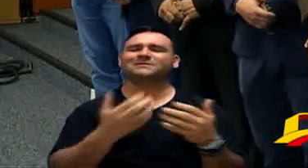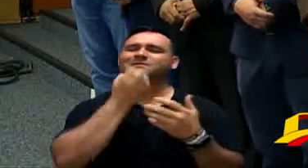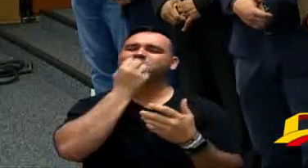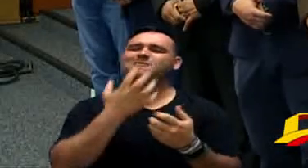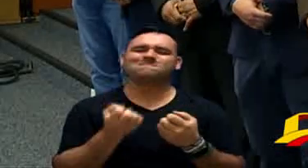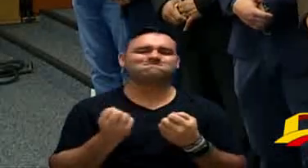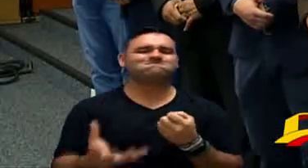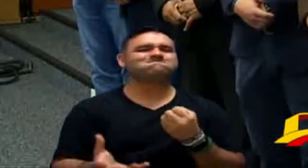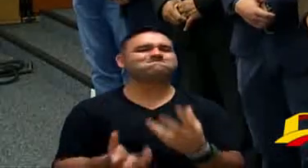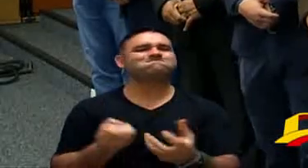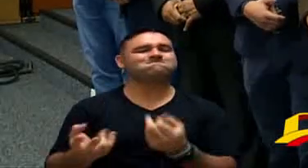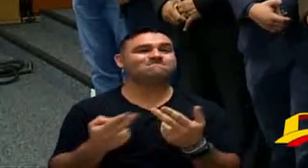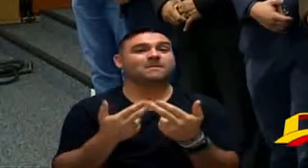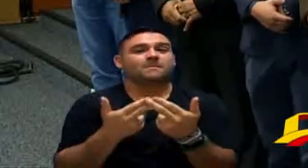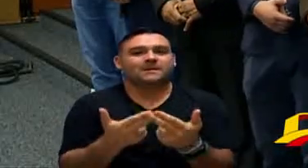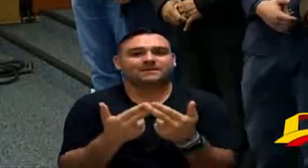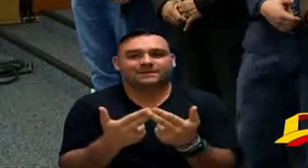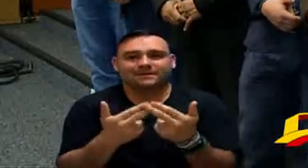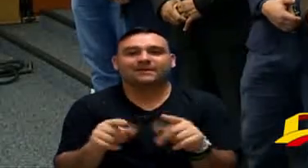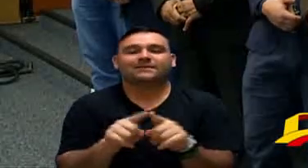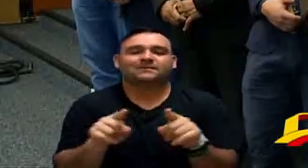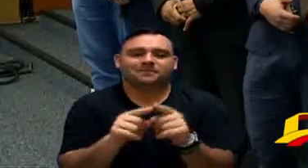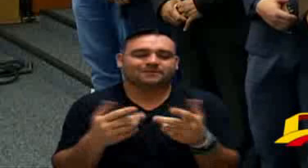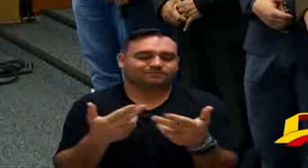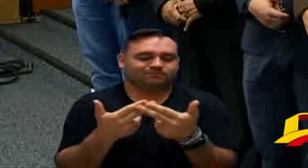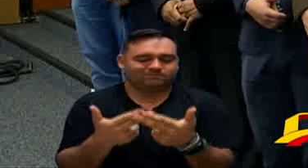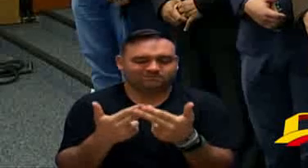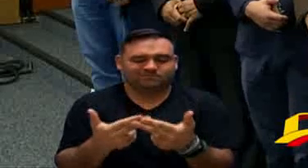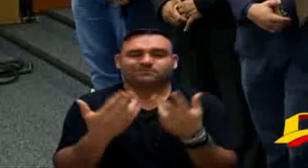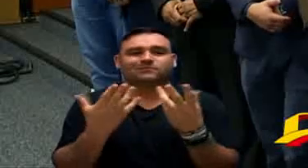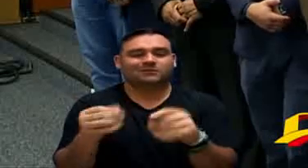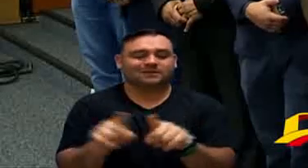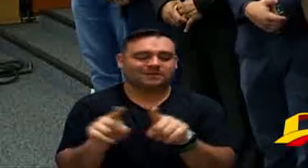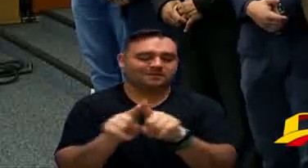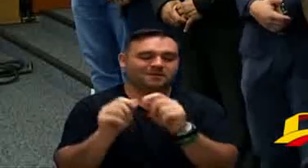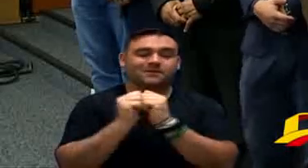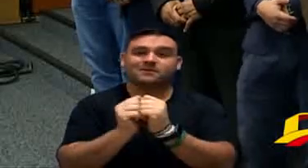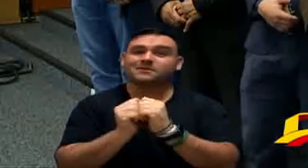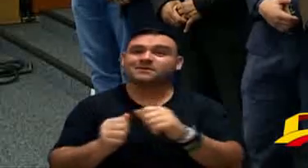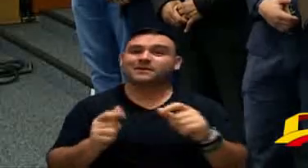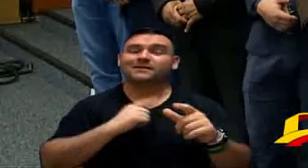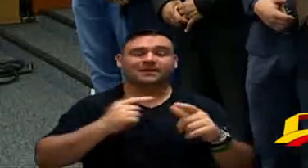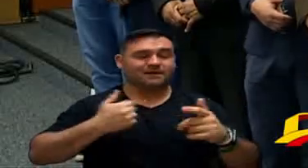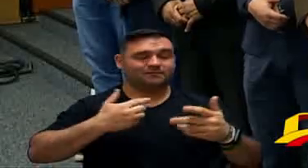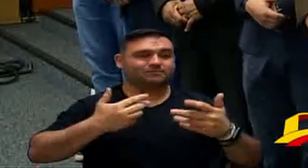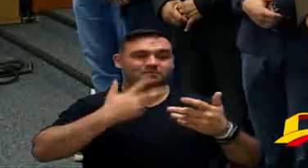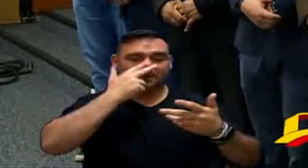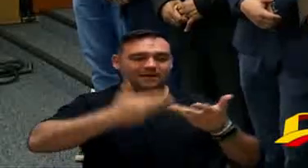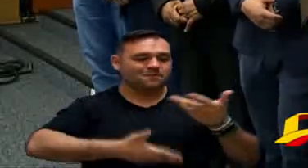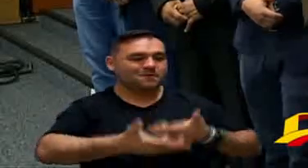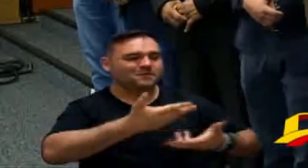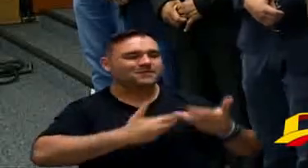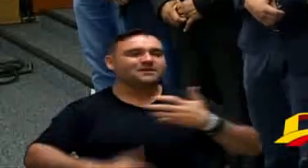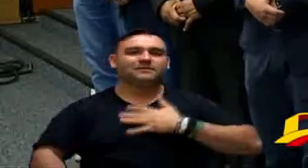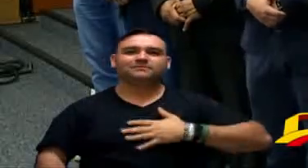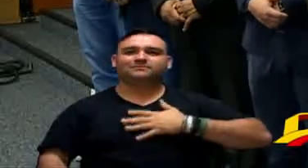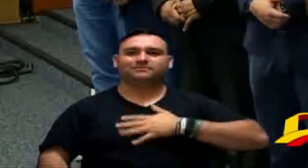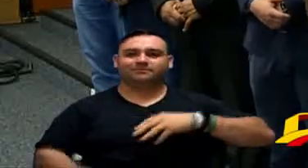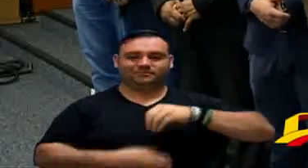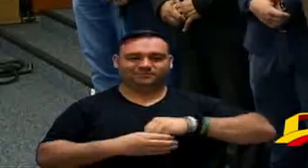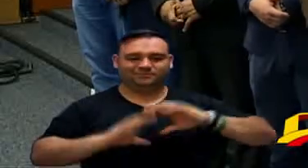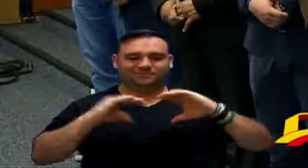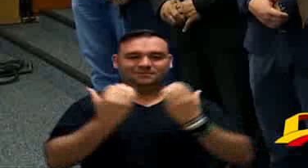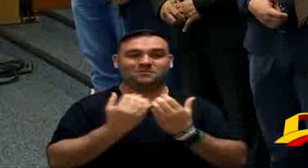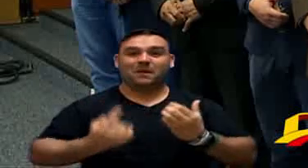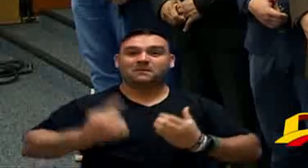generosos tão pacientes tão tolerantes e com convívio me proporcionado um convívio tão agradável aqui dentro